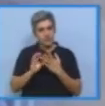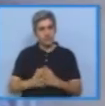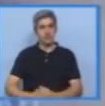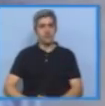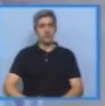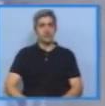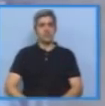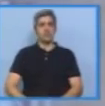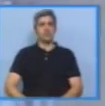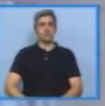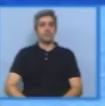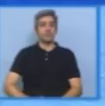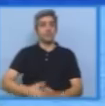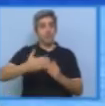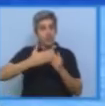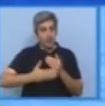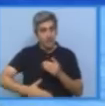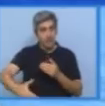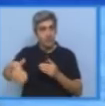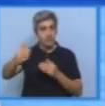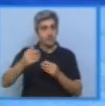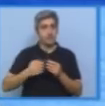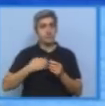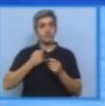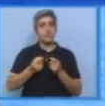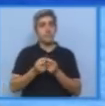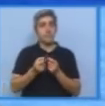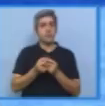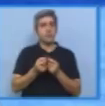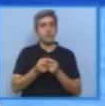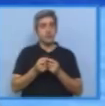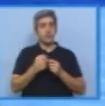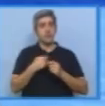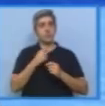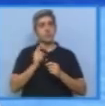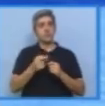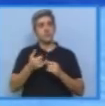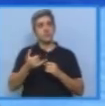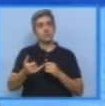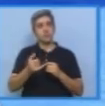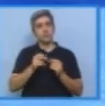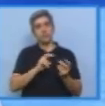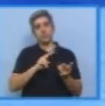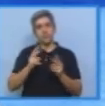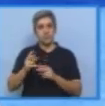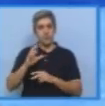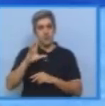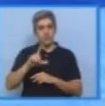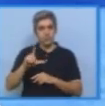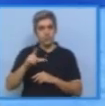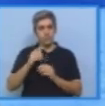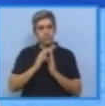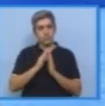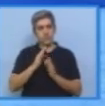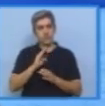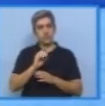no fundo, e a partir daí, essa proximidade, e depois depois mudei-me para Lisboa, onde estou na paróquia de São